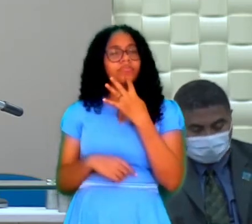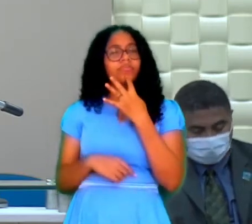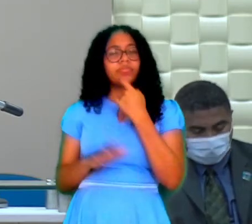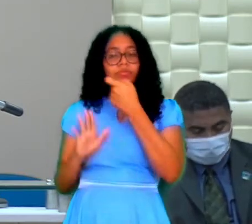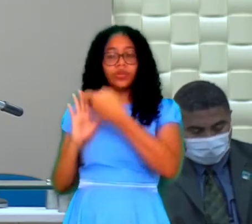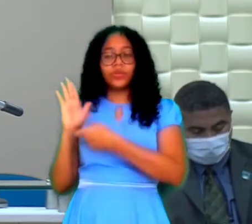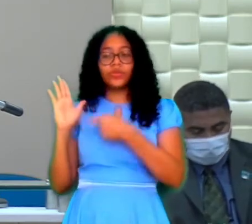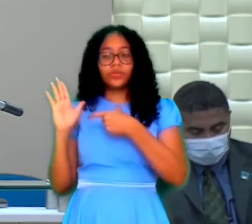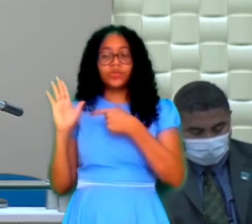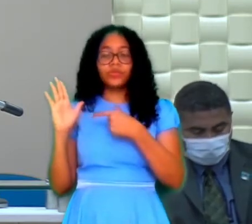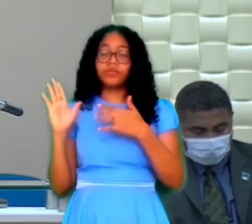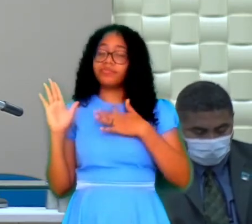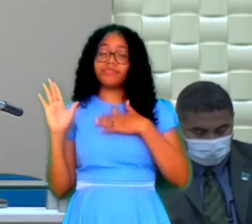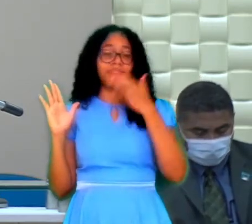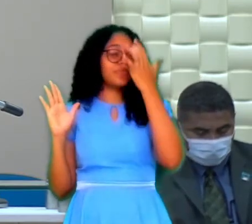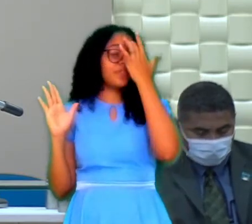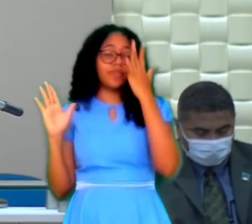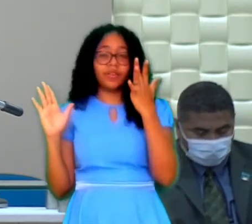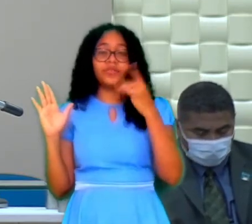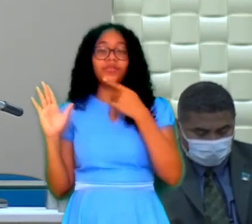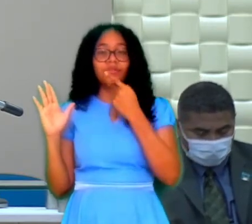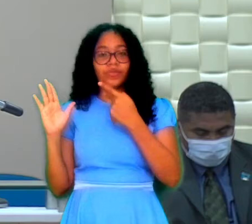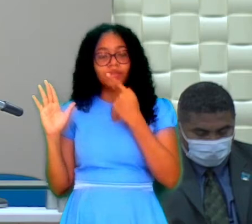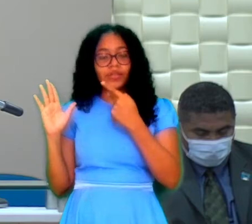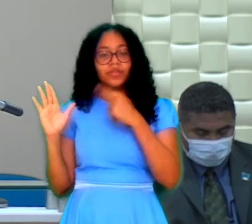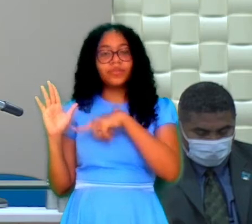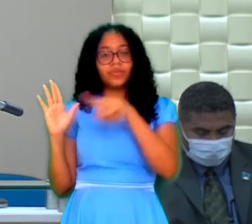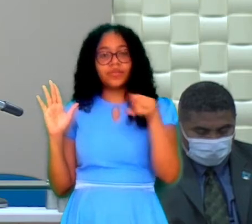fica muito fácil de compreender.